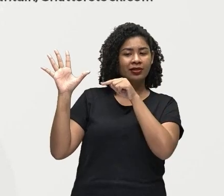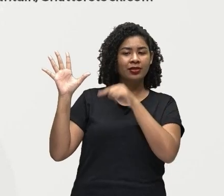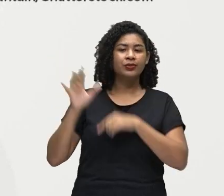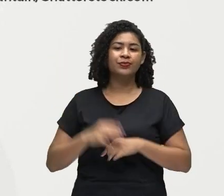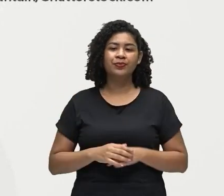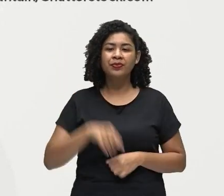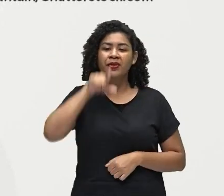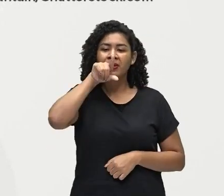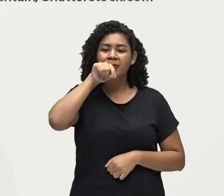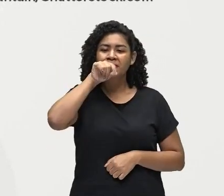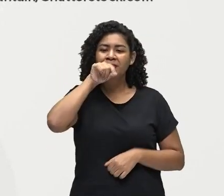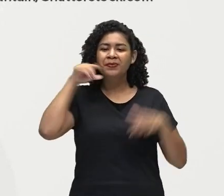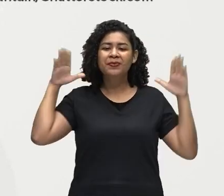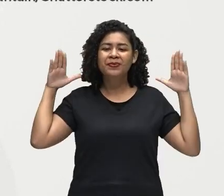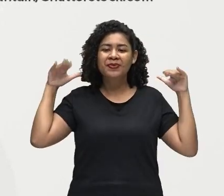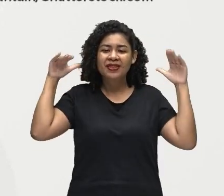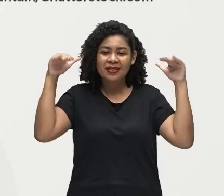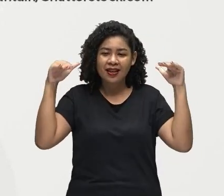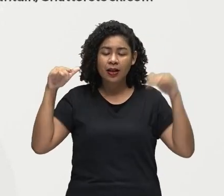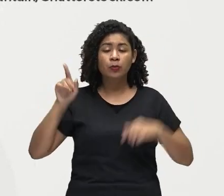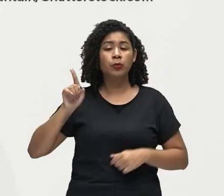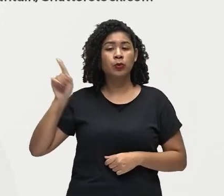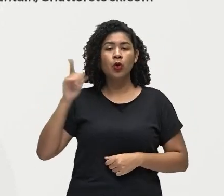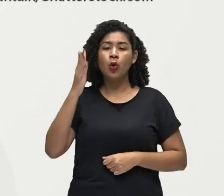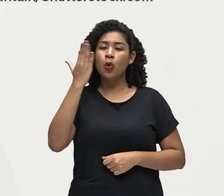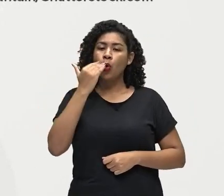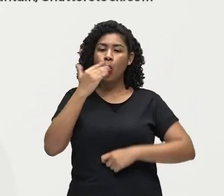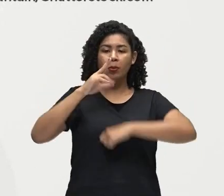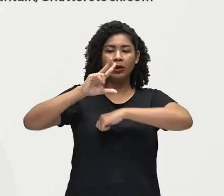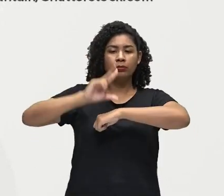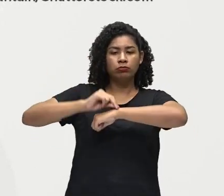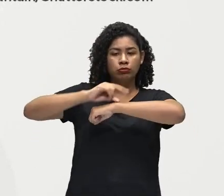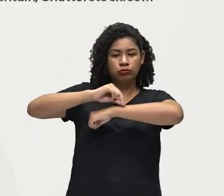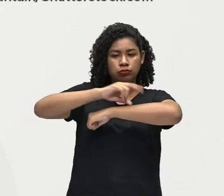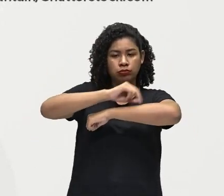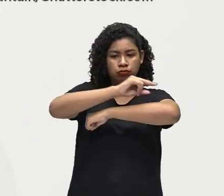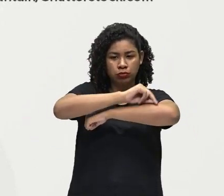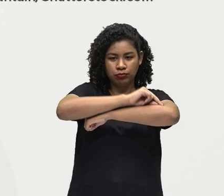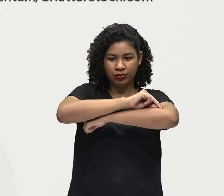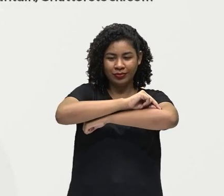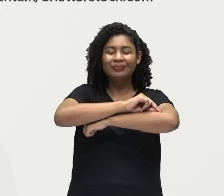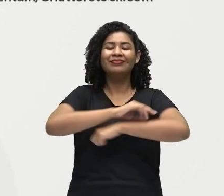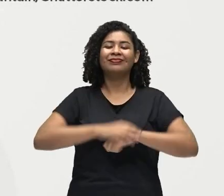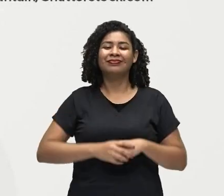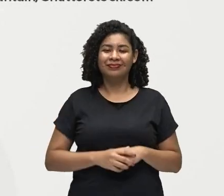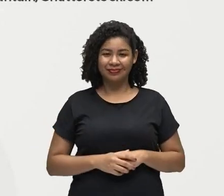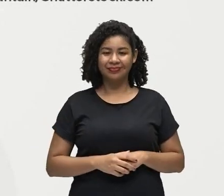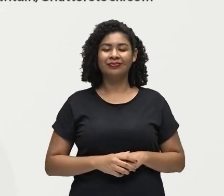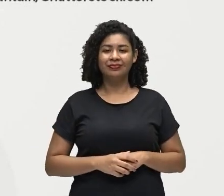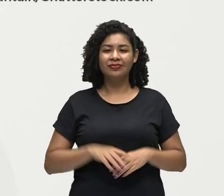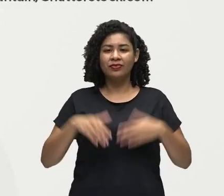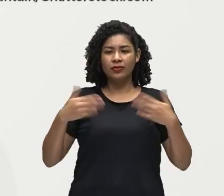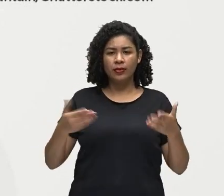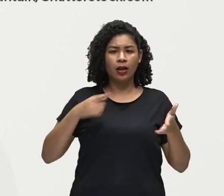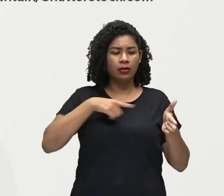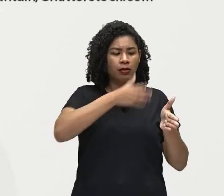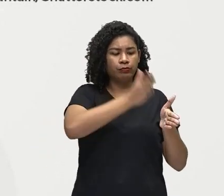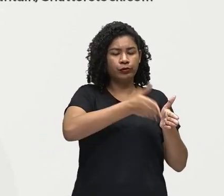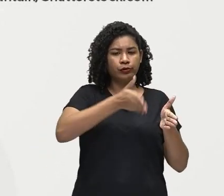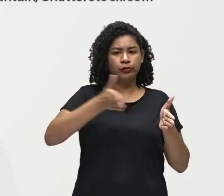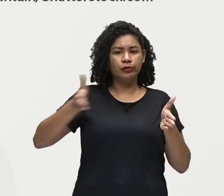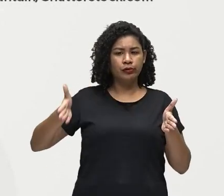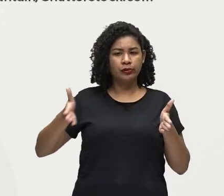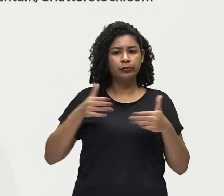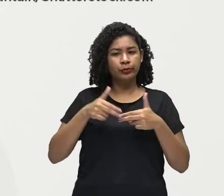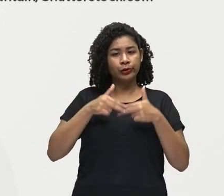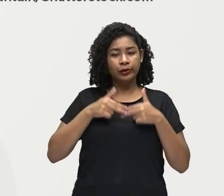passarinho que vai se alimentar desse gafanhoto. Esse gafanhoto, então, aqui na nossa sequência, ele tem ali, na verdade, ele serve de alimento para